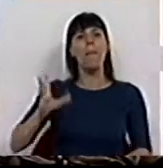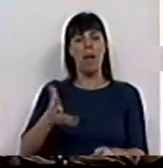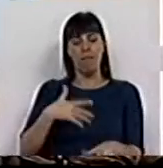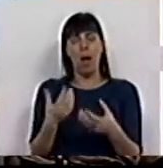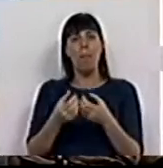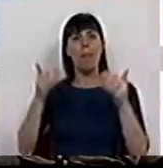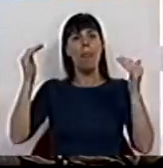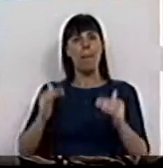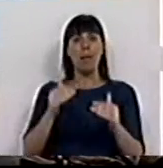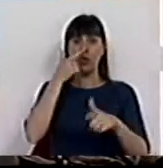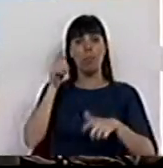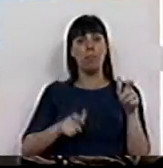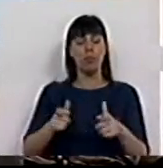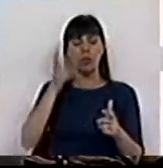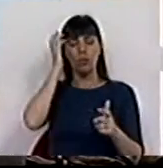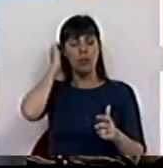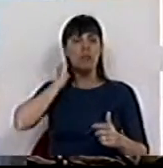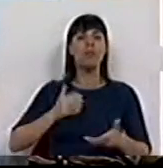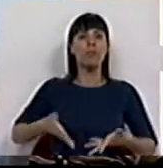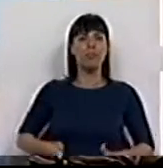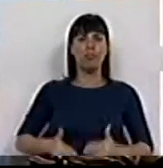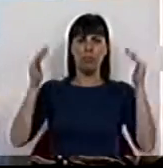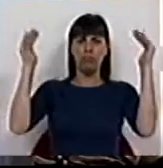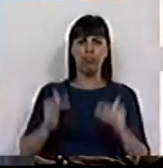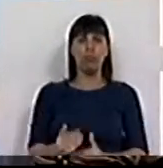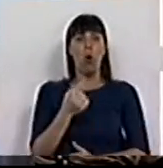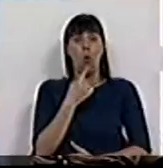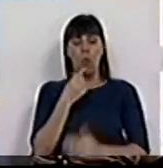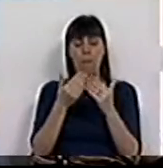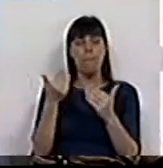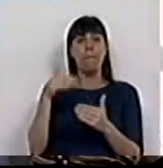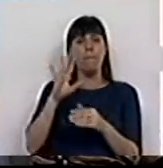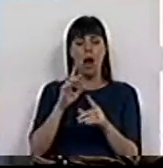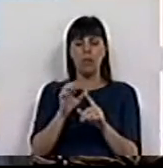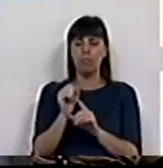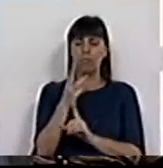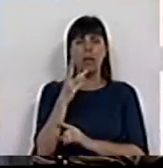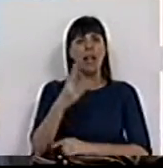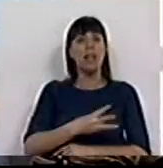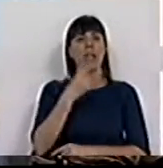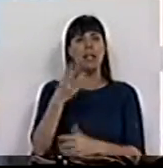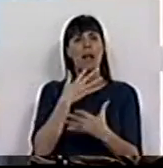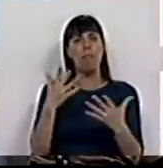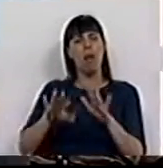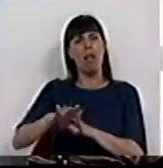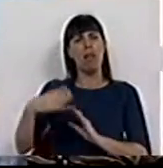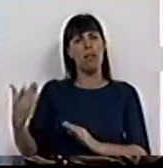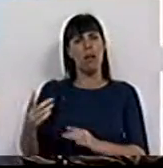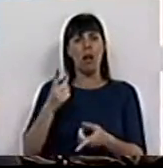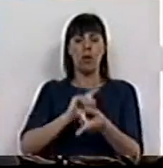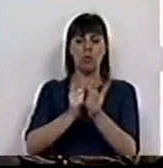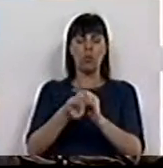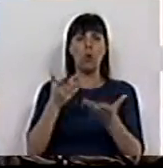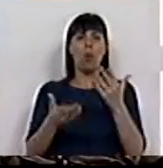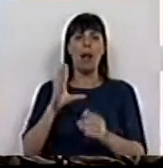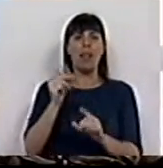tem cada vez menos pessoas. A natalidade caiu a pique, descendo mais nos primeiros 3 anos da maioria da direita do que na